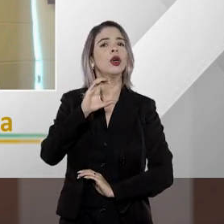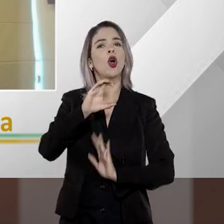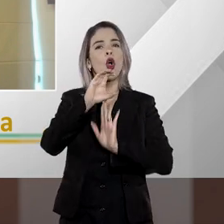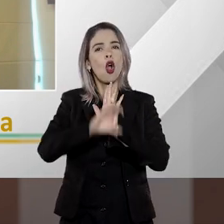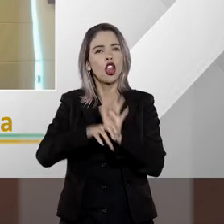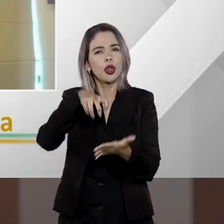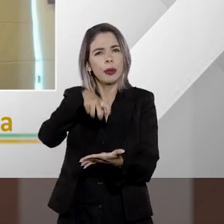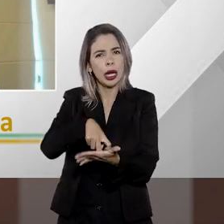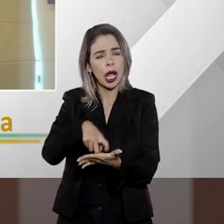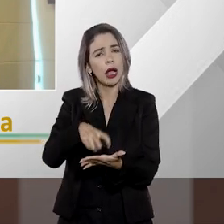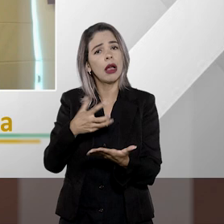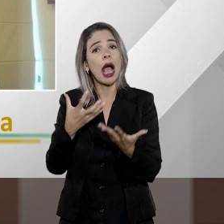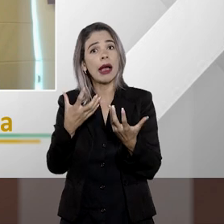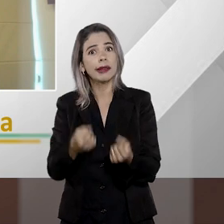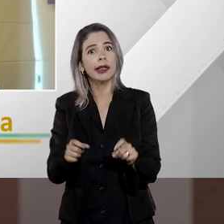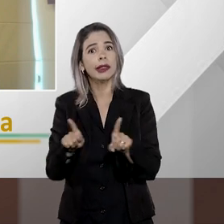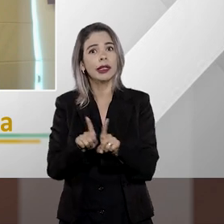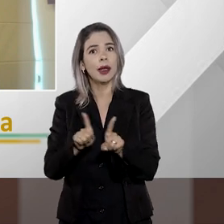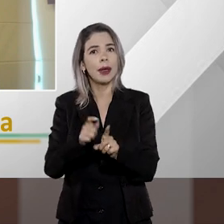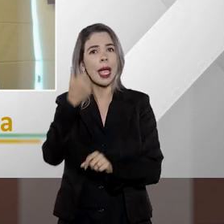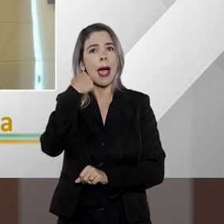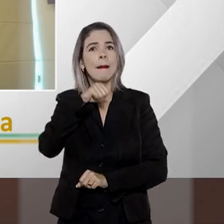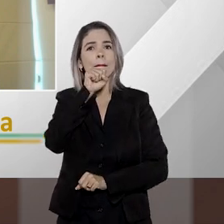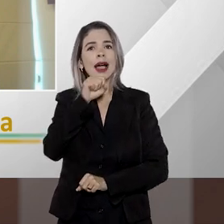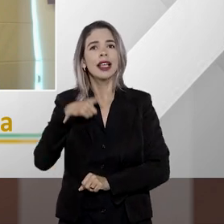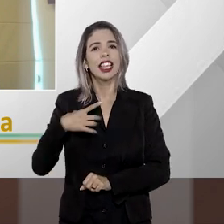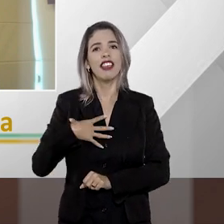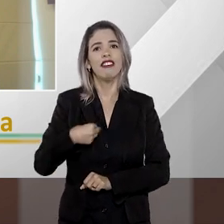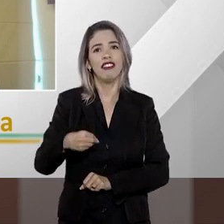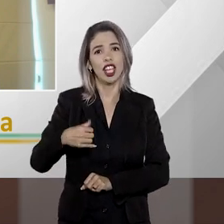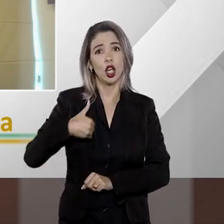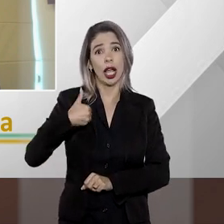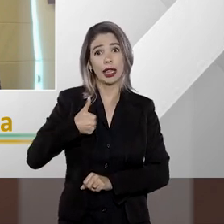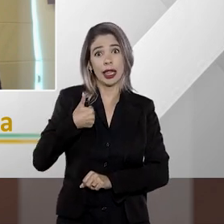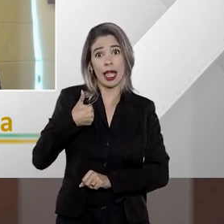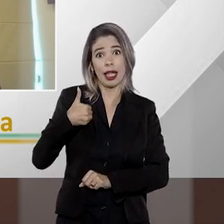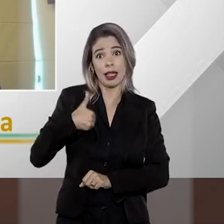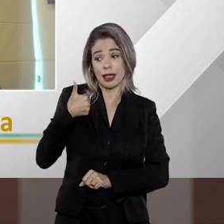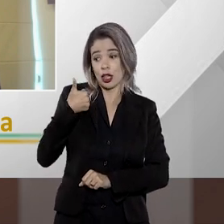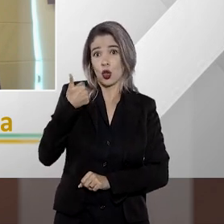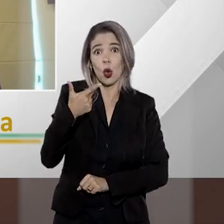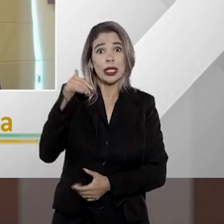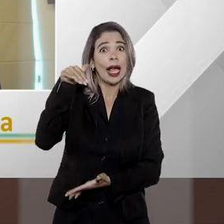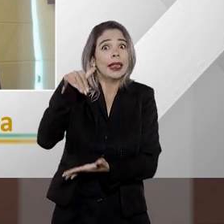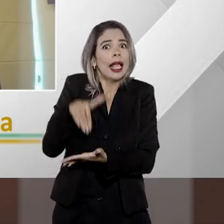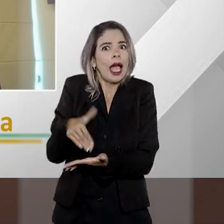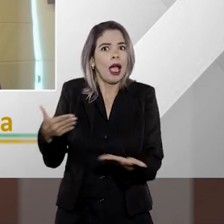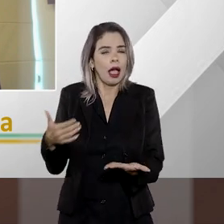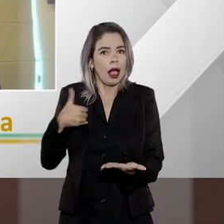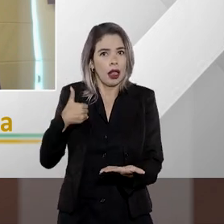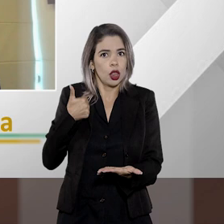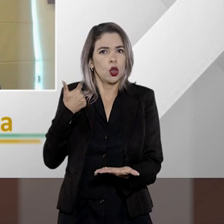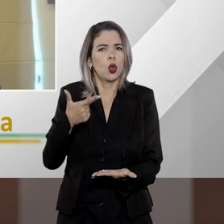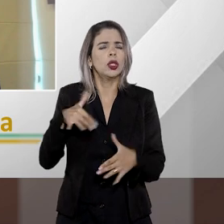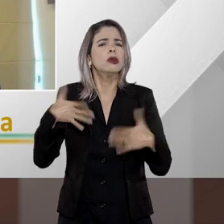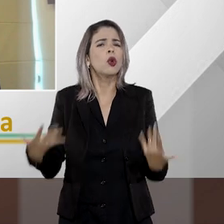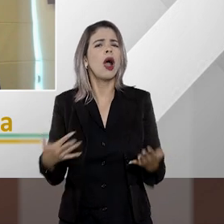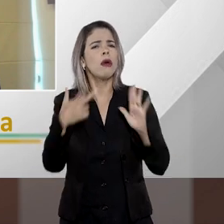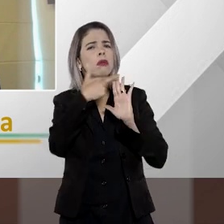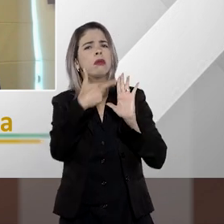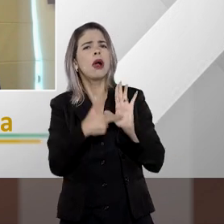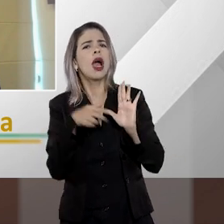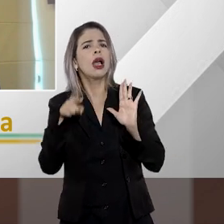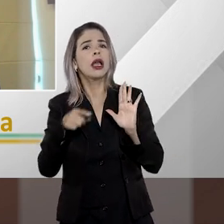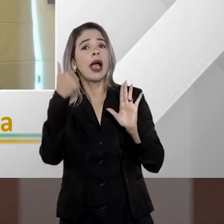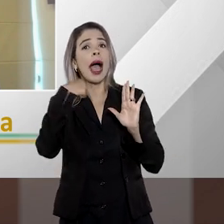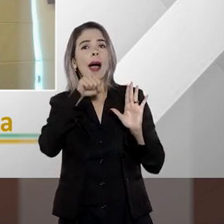contempla essa modalidade para mães com filhos de até 12 anos de idade. Quais são, então, professor Vitor, os requisitos